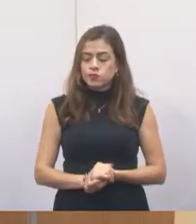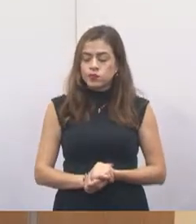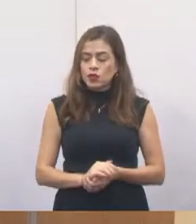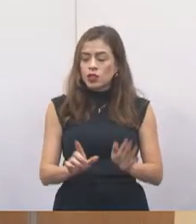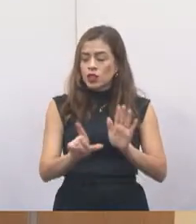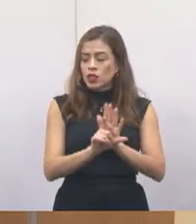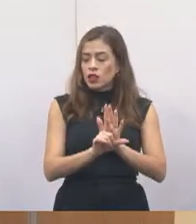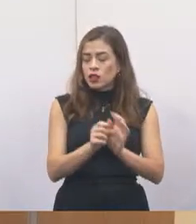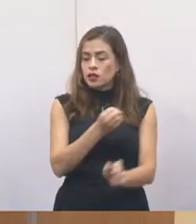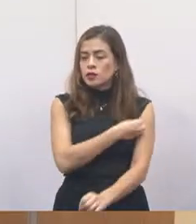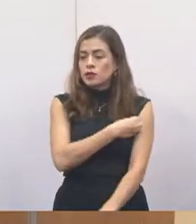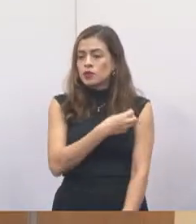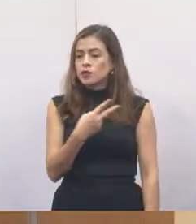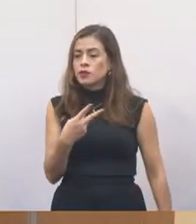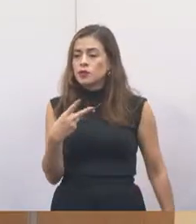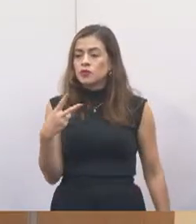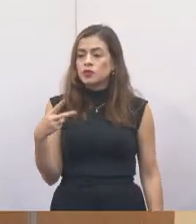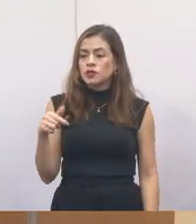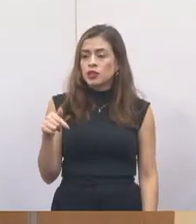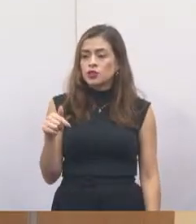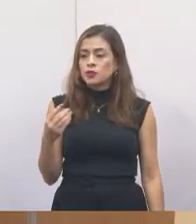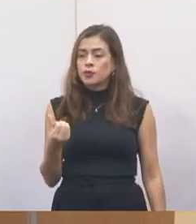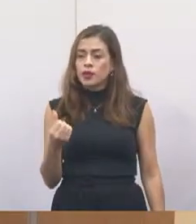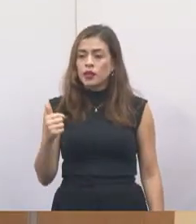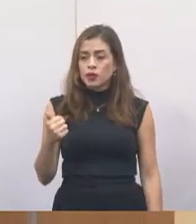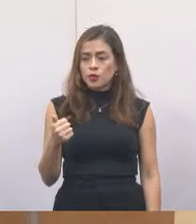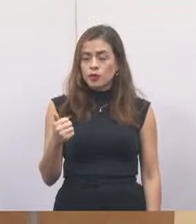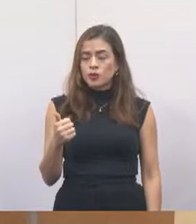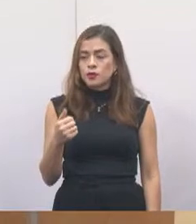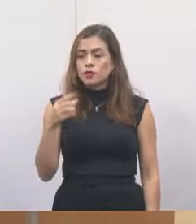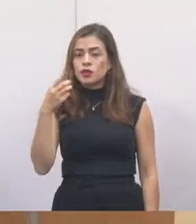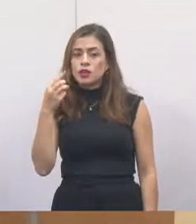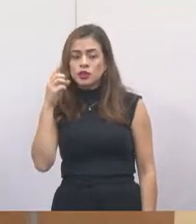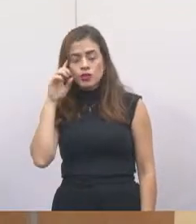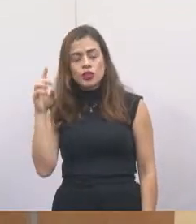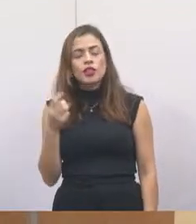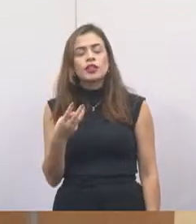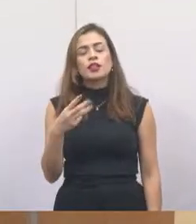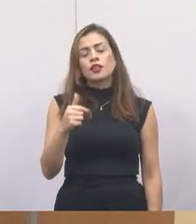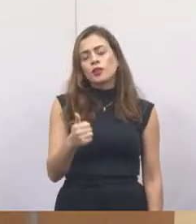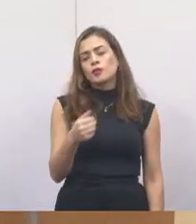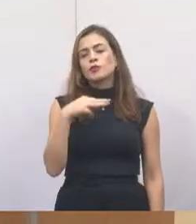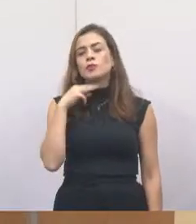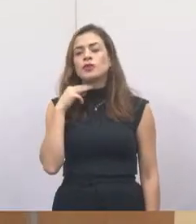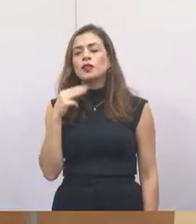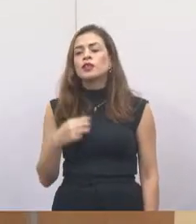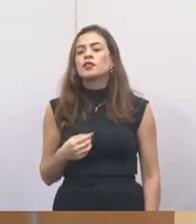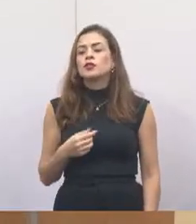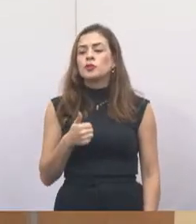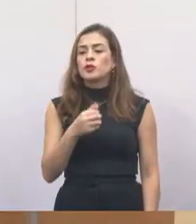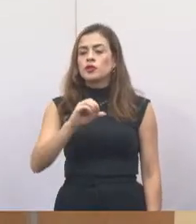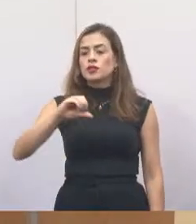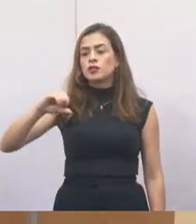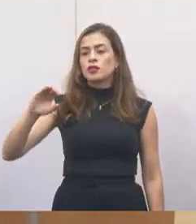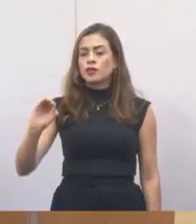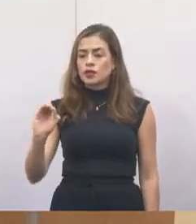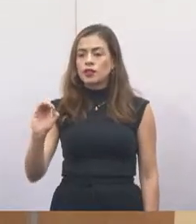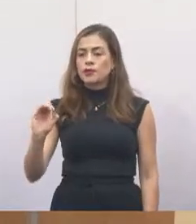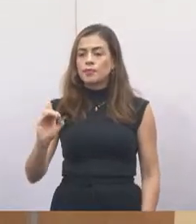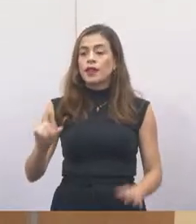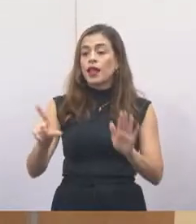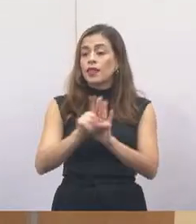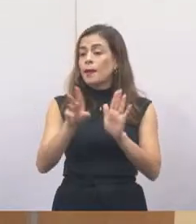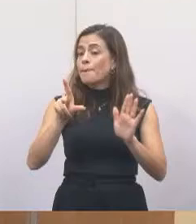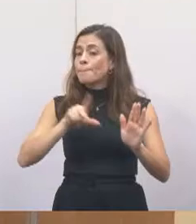Lei número 2.761, de 31 de março de 1990, a Lei Orgânica do Município de Jacareí.